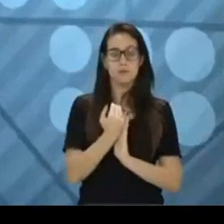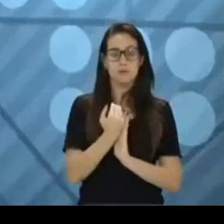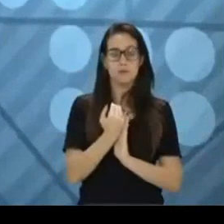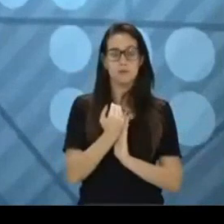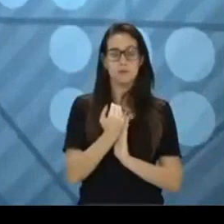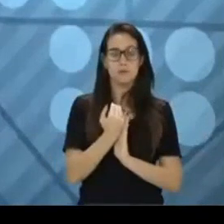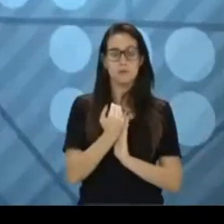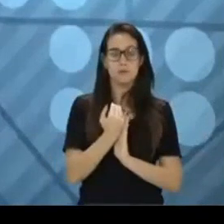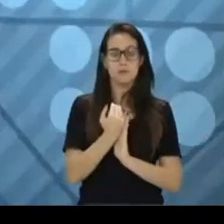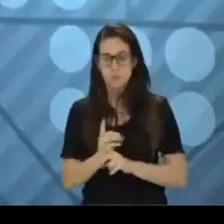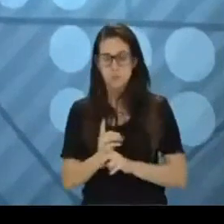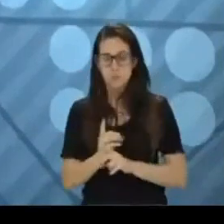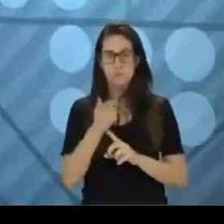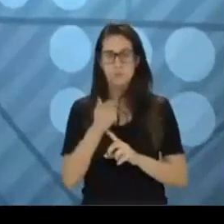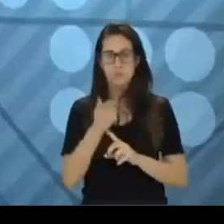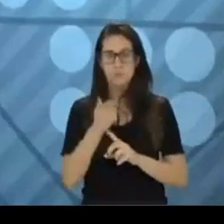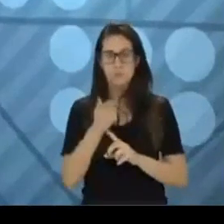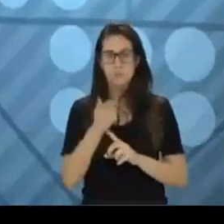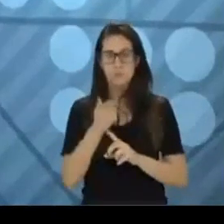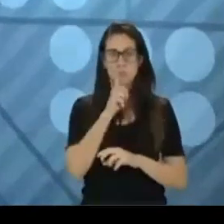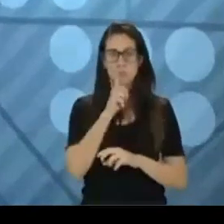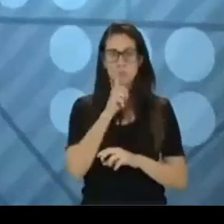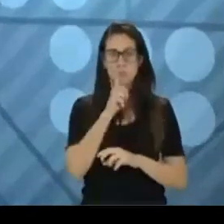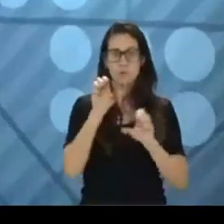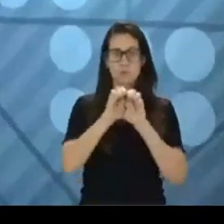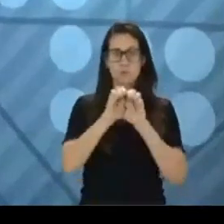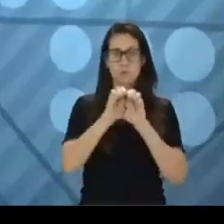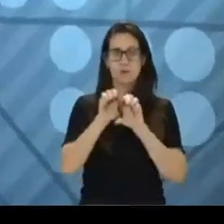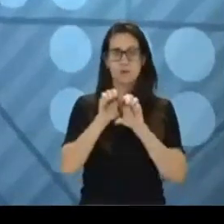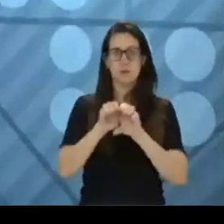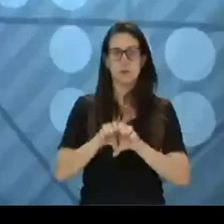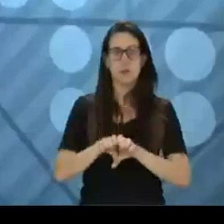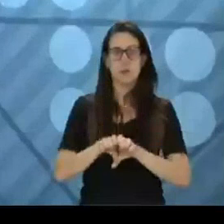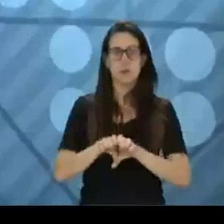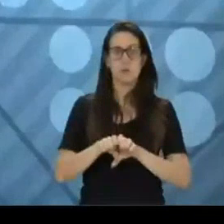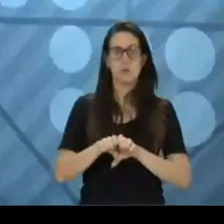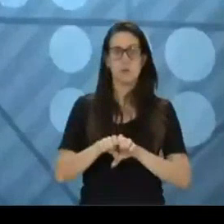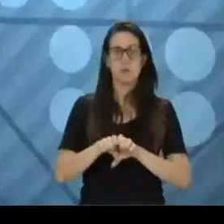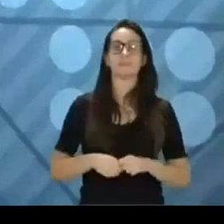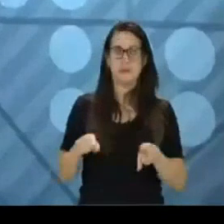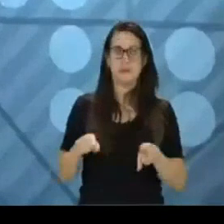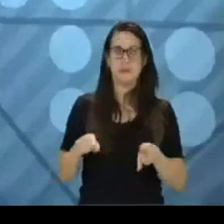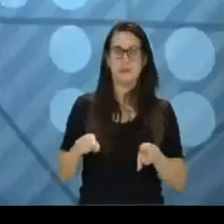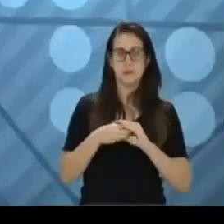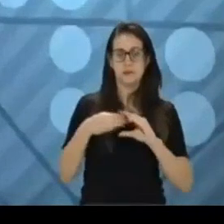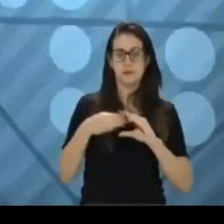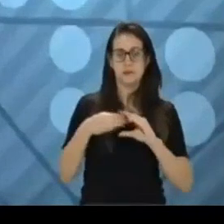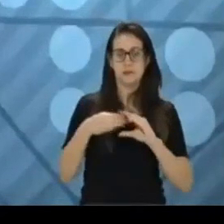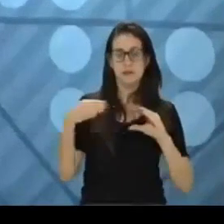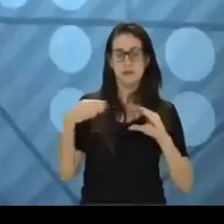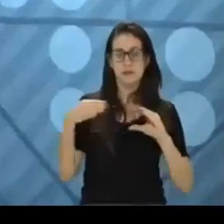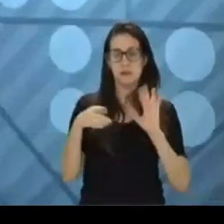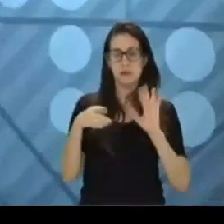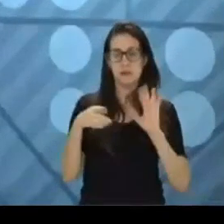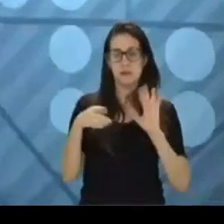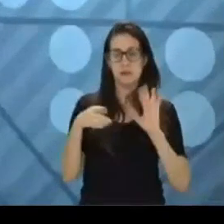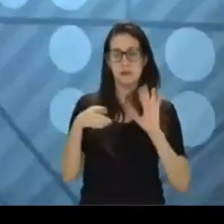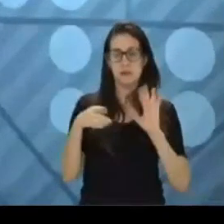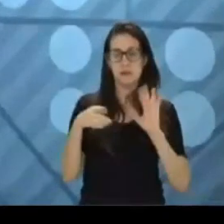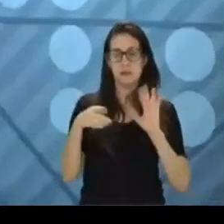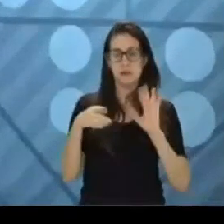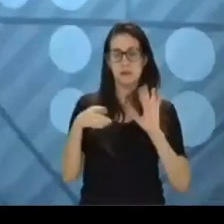então, aquela estrutura como nuclear, e eu consigo ver, então, nas células que nós vimos animais, a parte